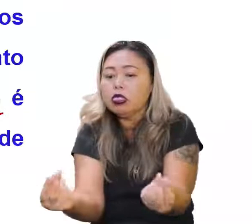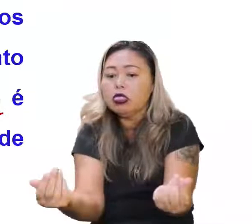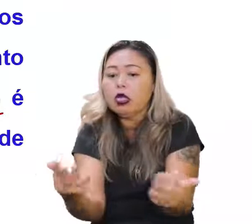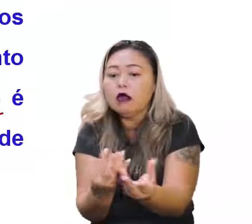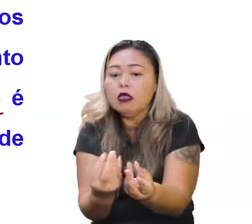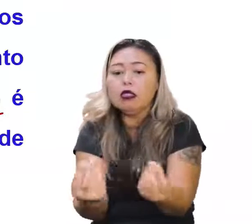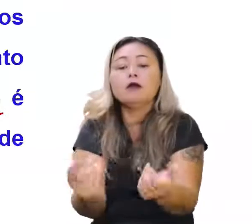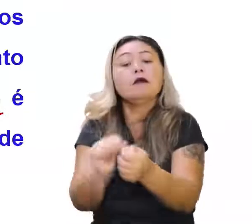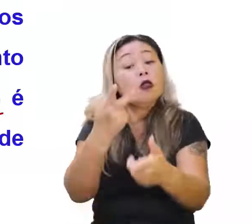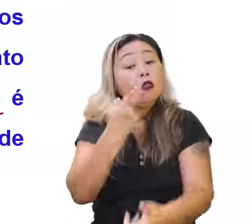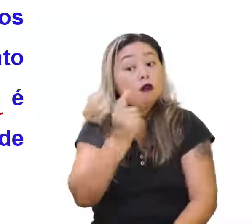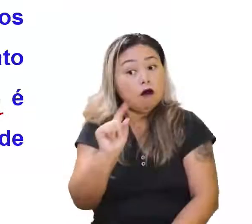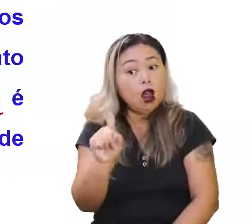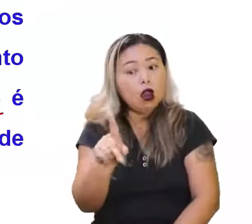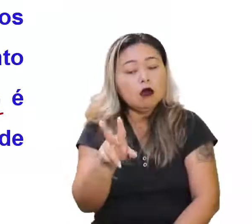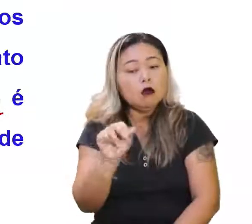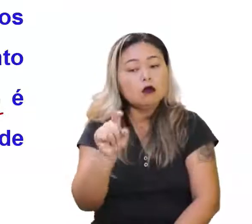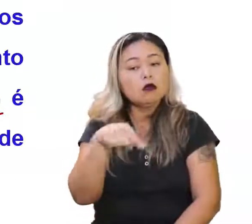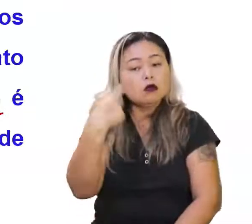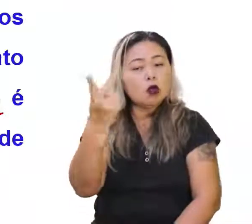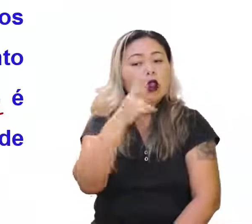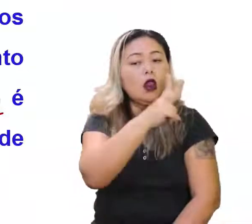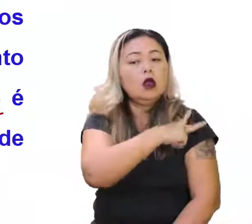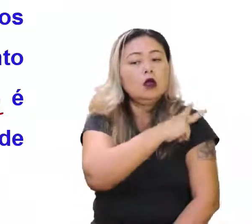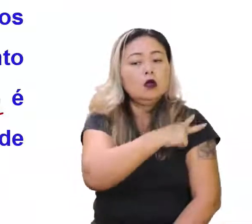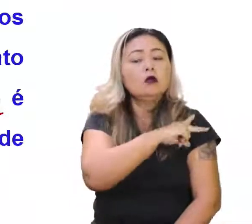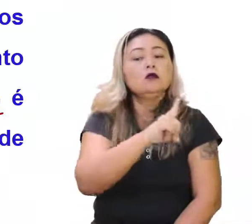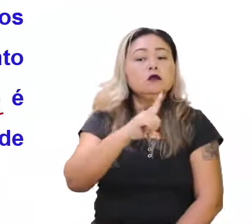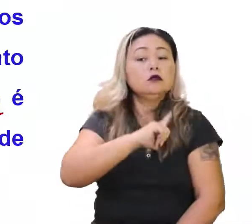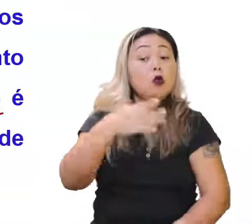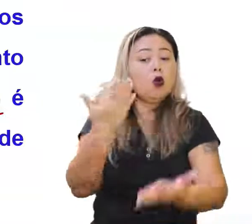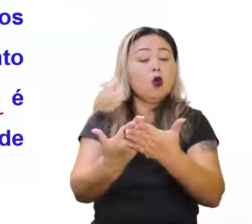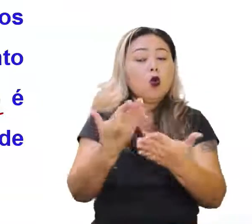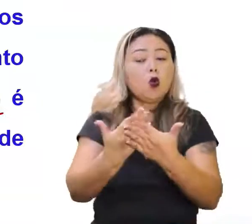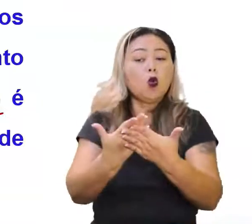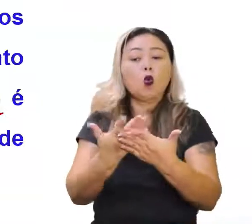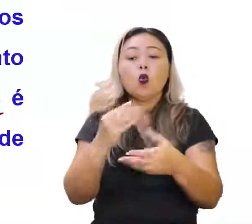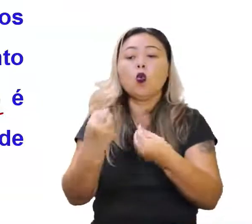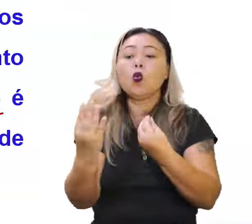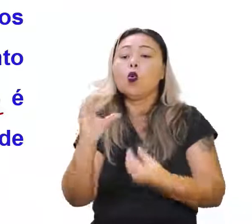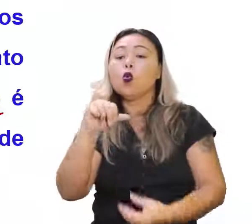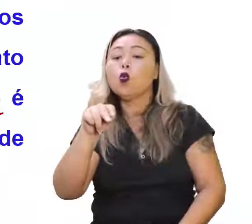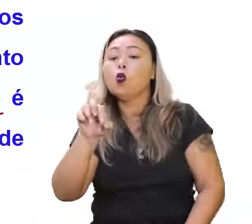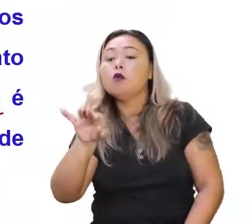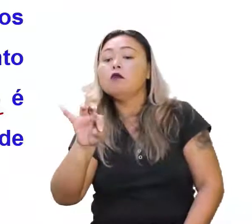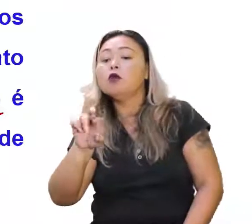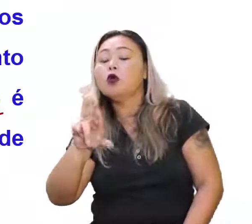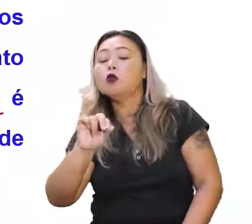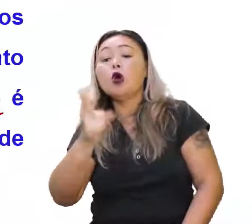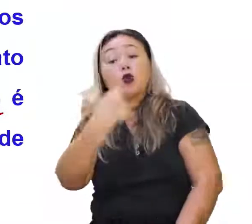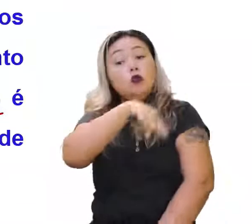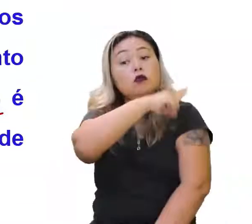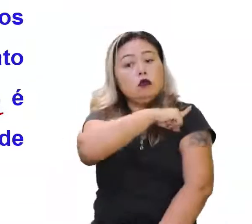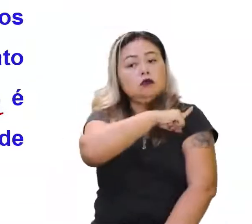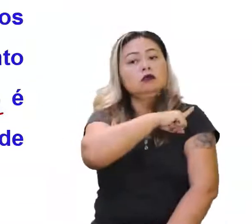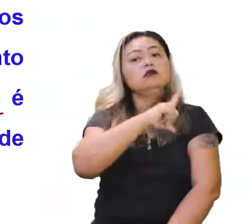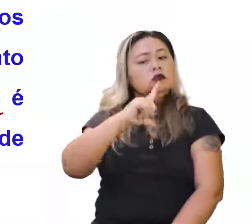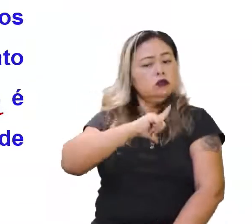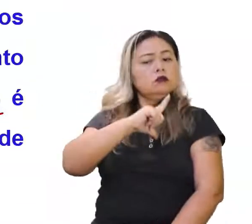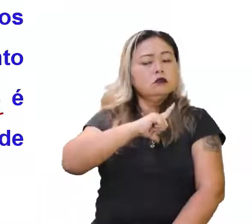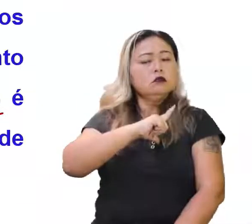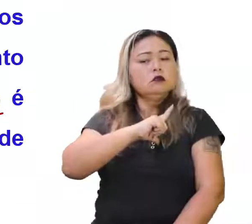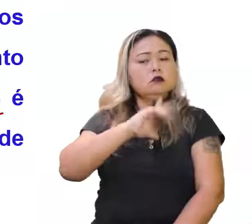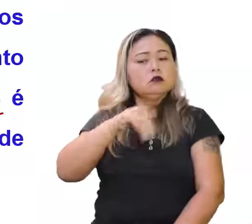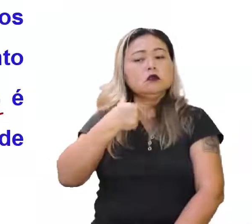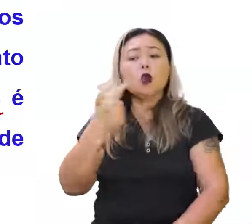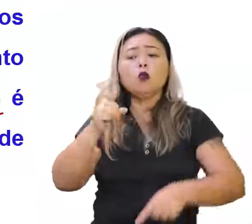compostagem. Nós já, lá no segundo ano, nós temos uma aula de composteira. No primeiro ano também vamos ter, que